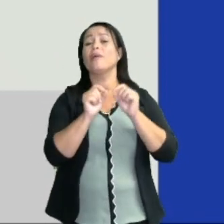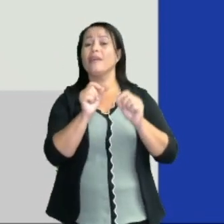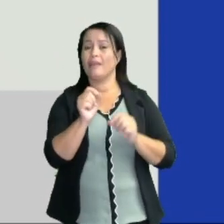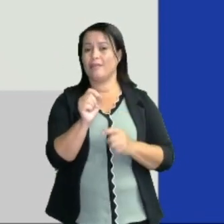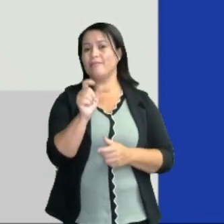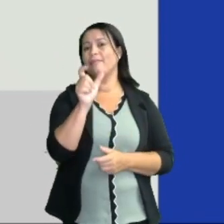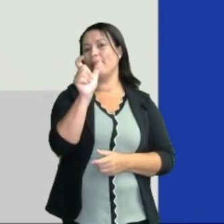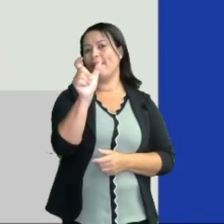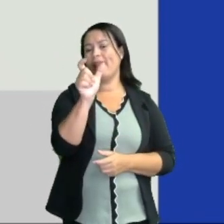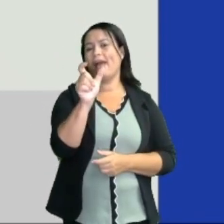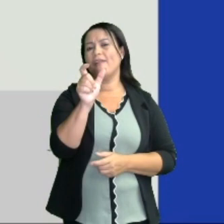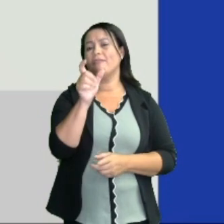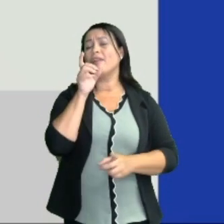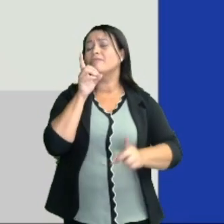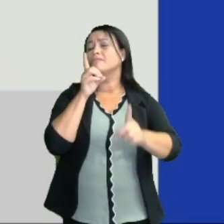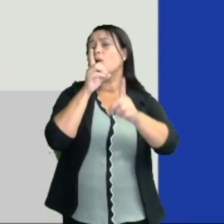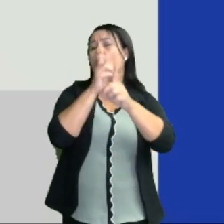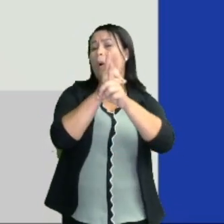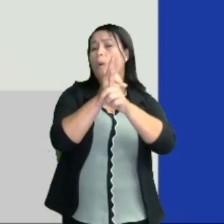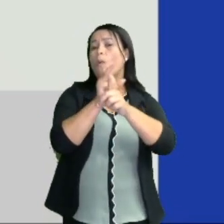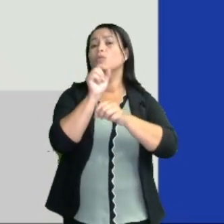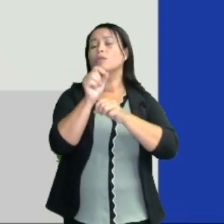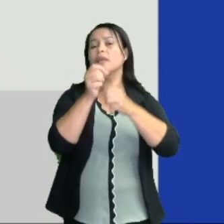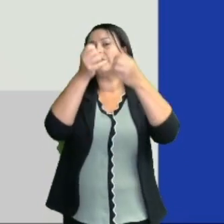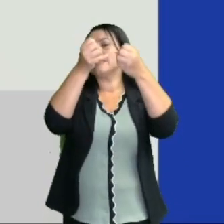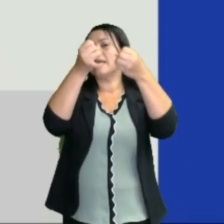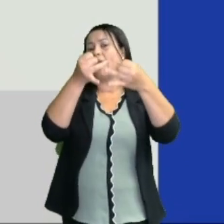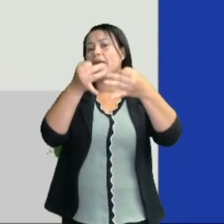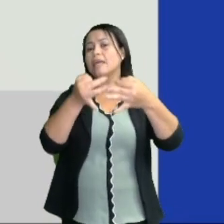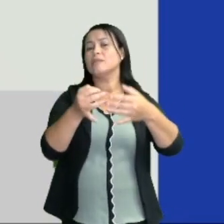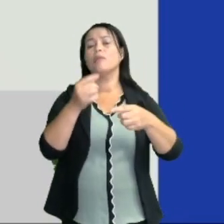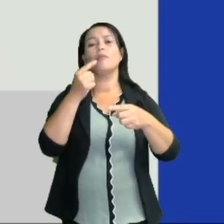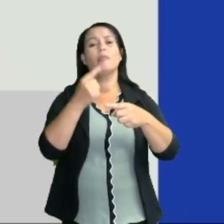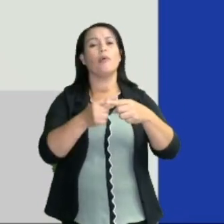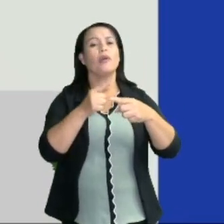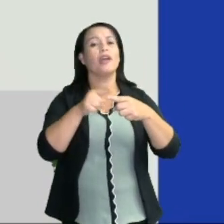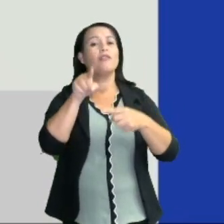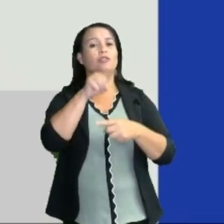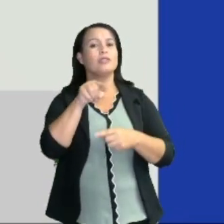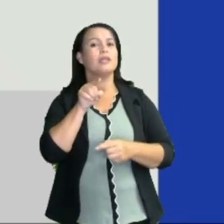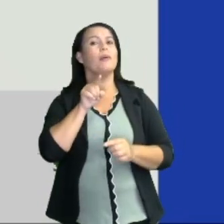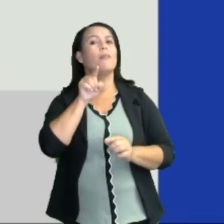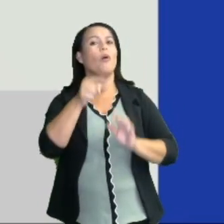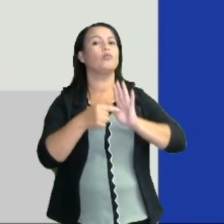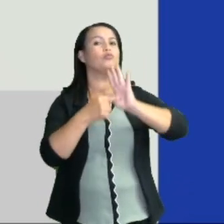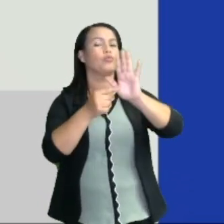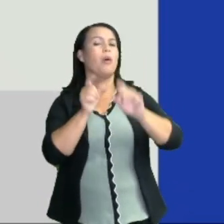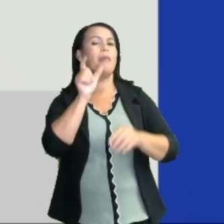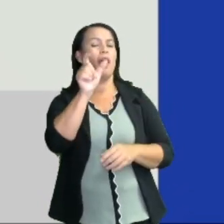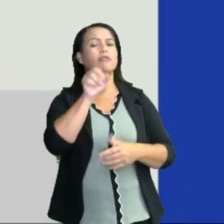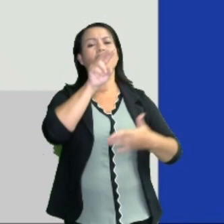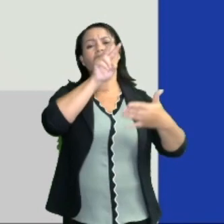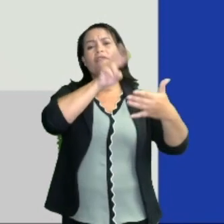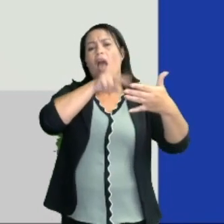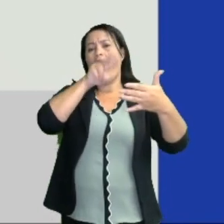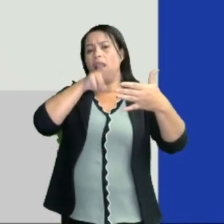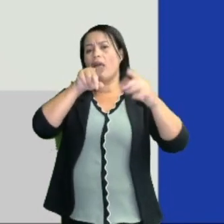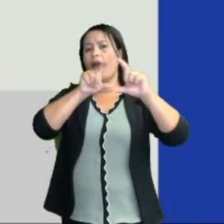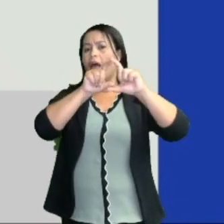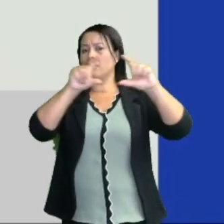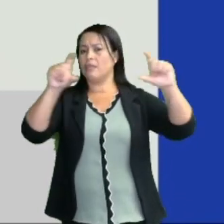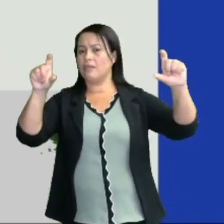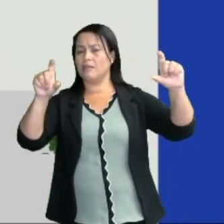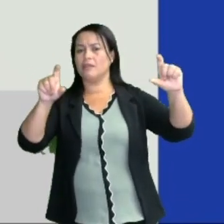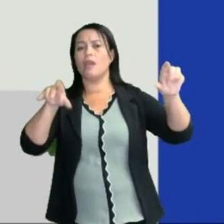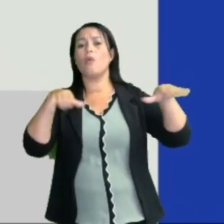palavra. Identifique essa palavra e explique por que você indicou. Você vai ler a